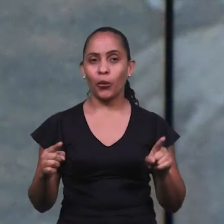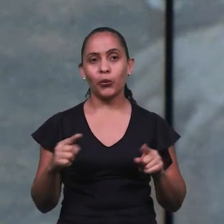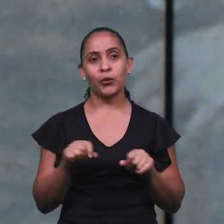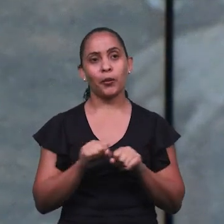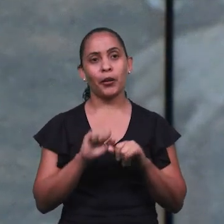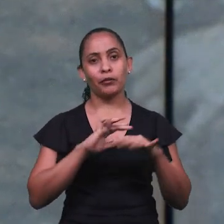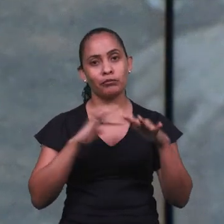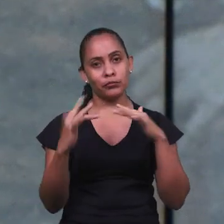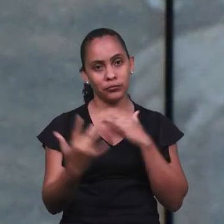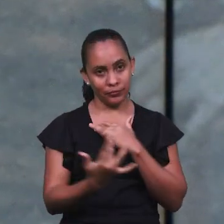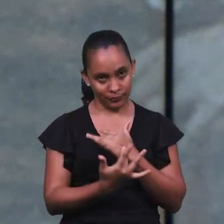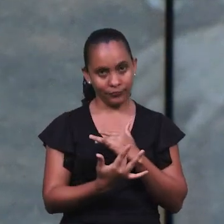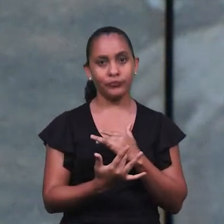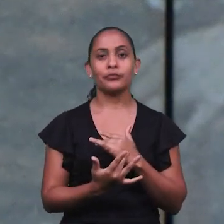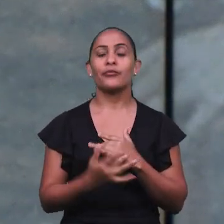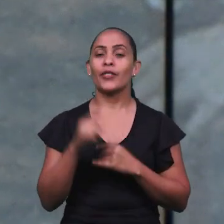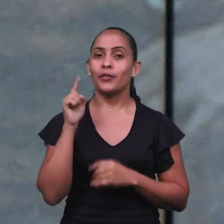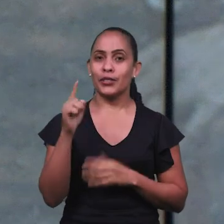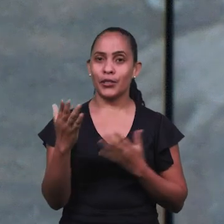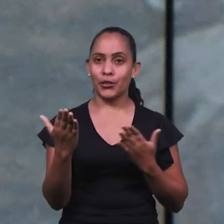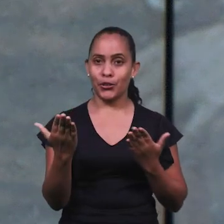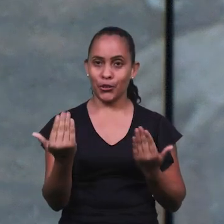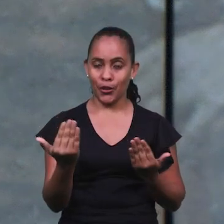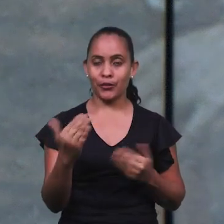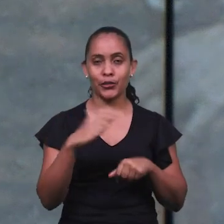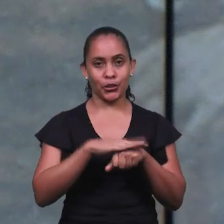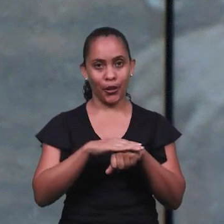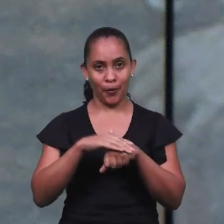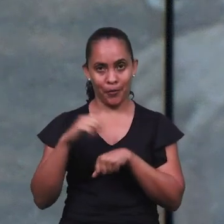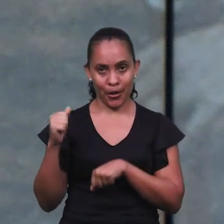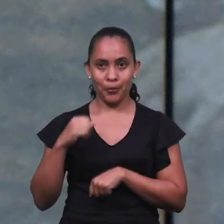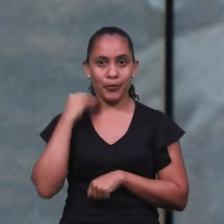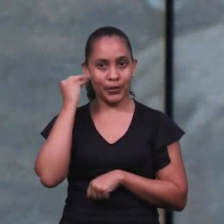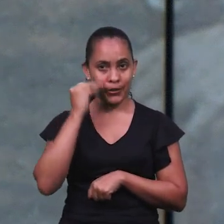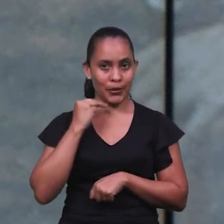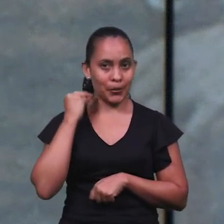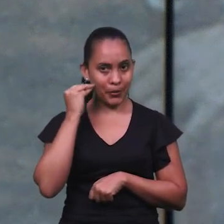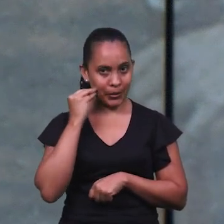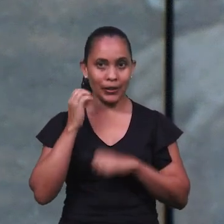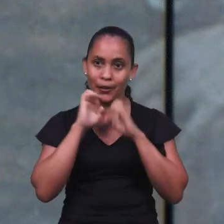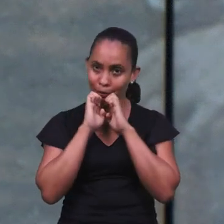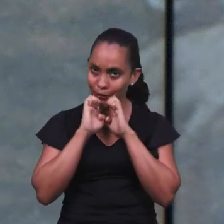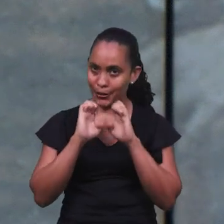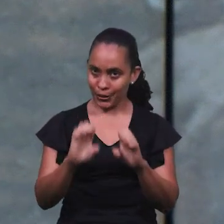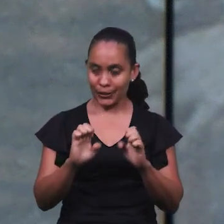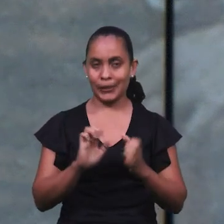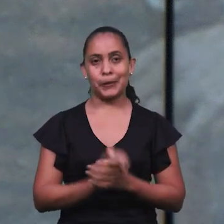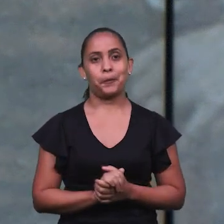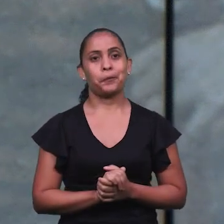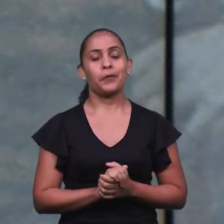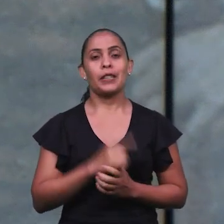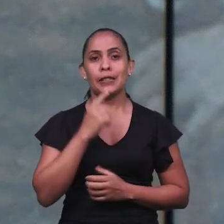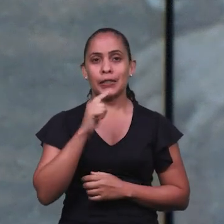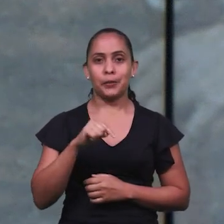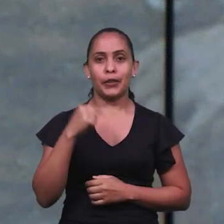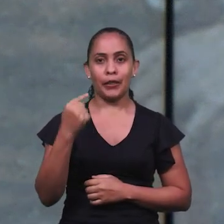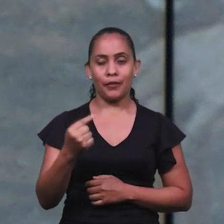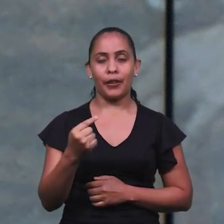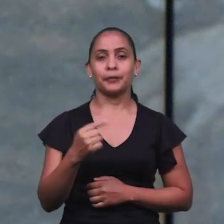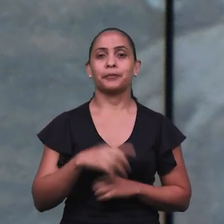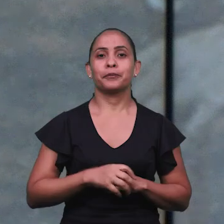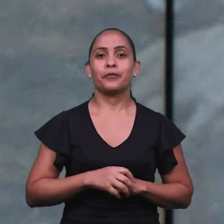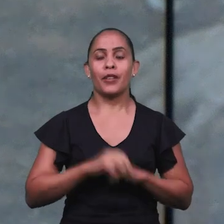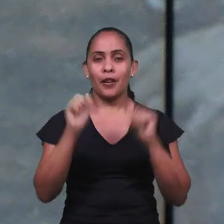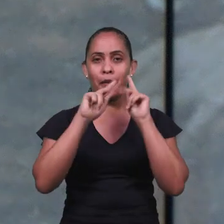no nosso sistema multiplataformas, tá certo? Você, jovem, tem sido chamado para uma experiência na evangelização. Até semana que